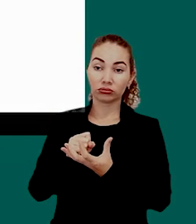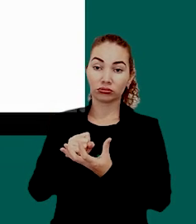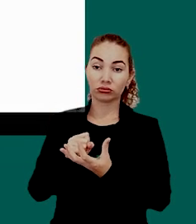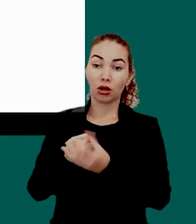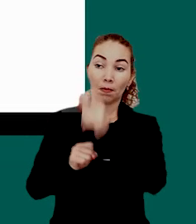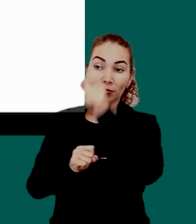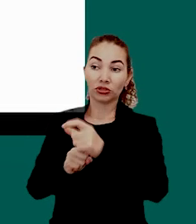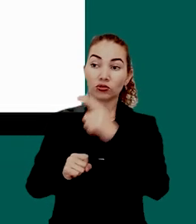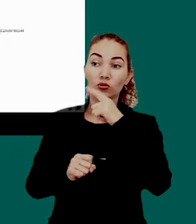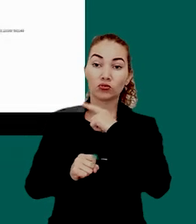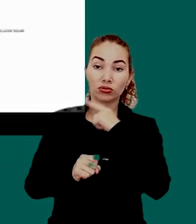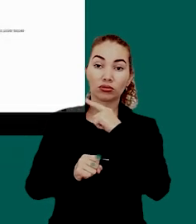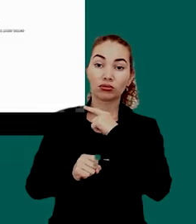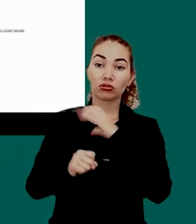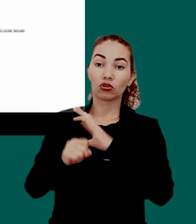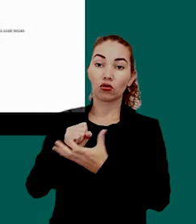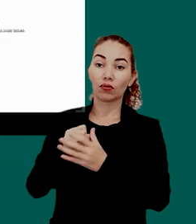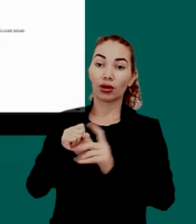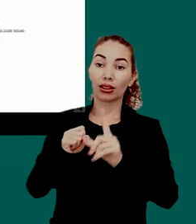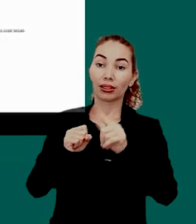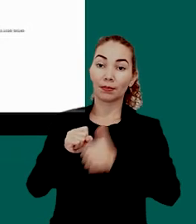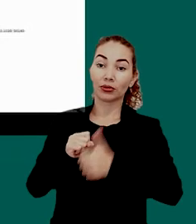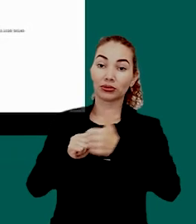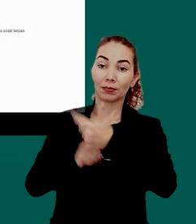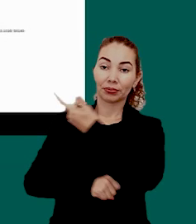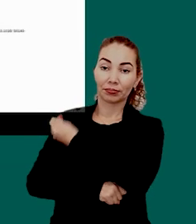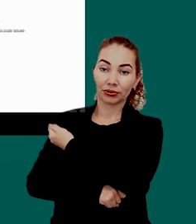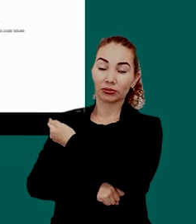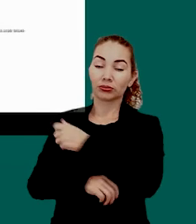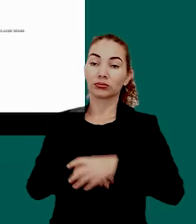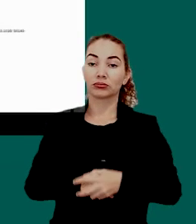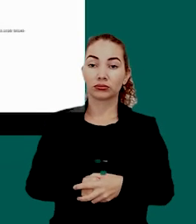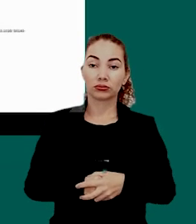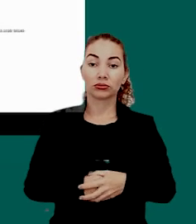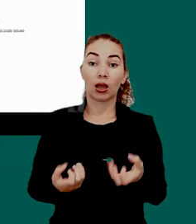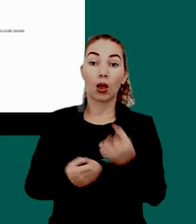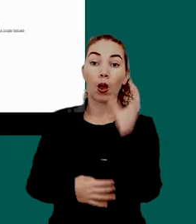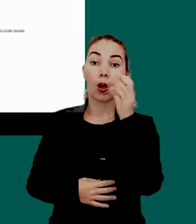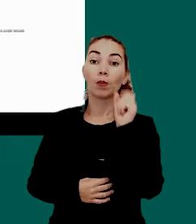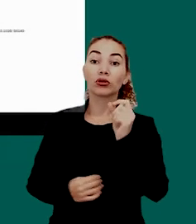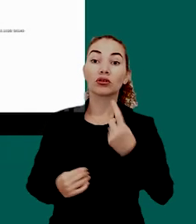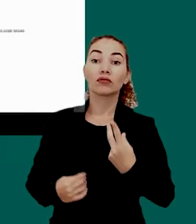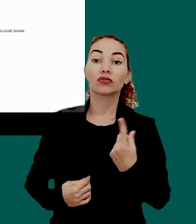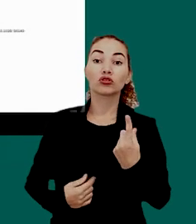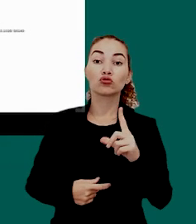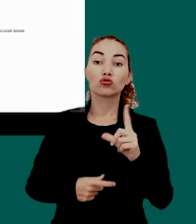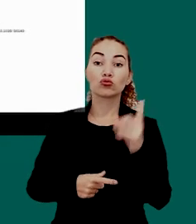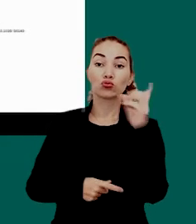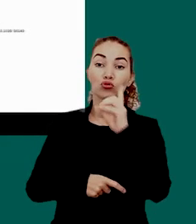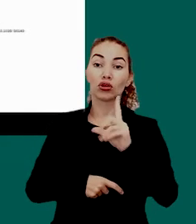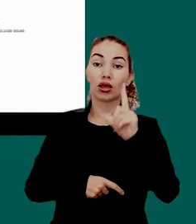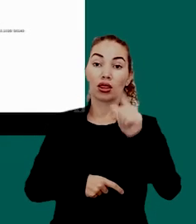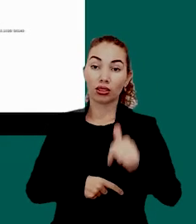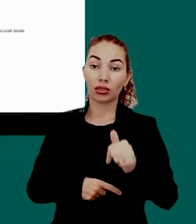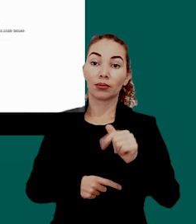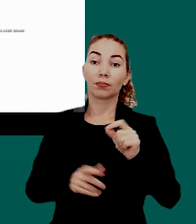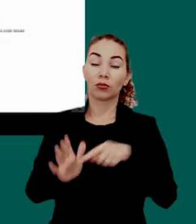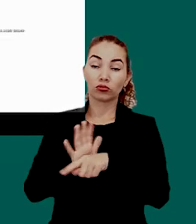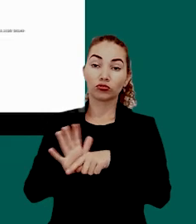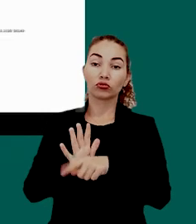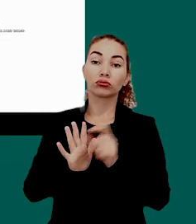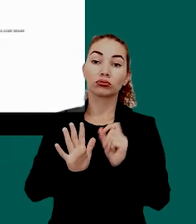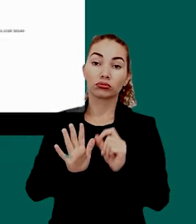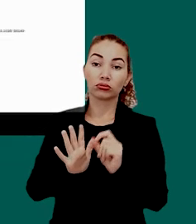indivíduos que apresentavam Covid-19 após a primeira dose do produto investigacional. O que eles observaram é que 21 dias após a aplicação da dose 1 do produto